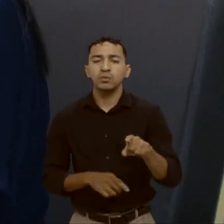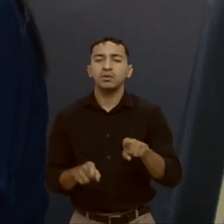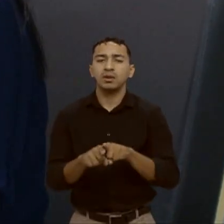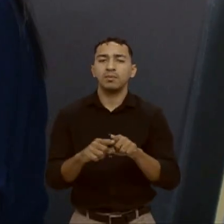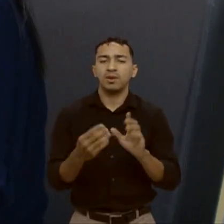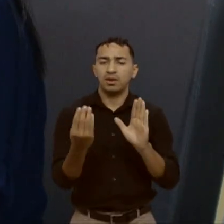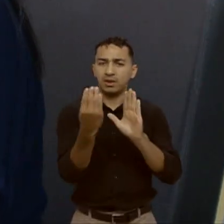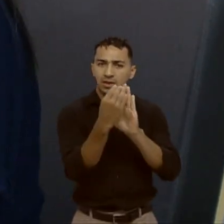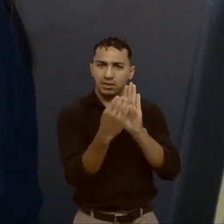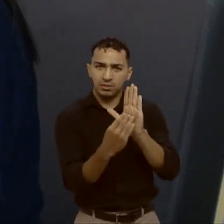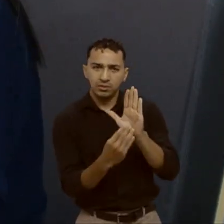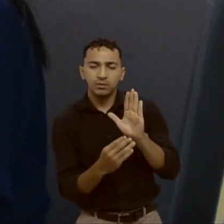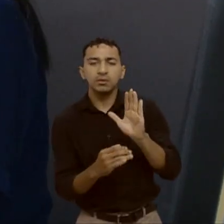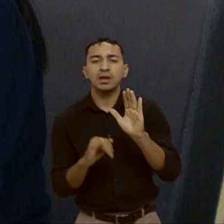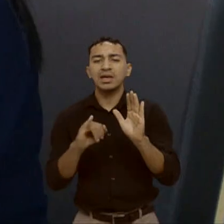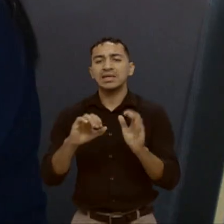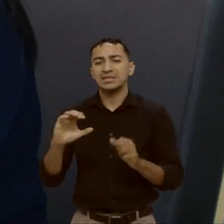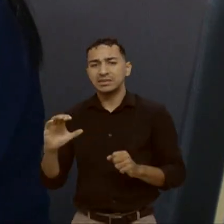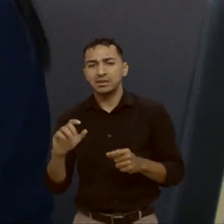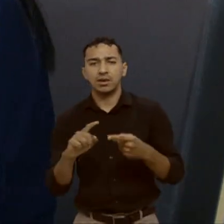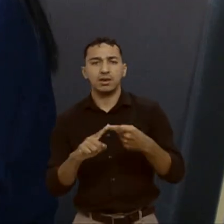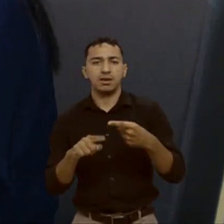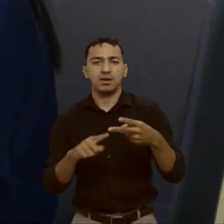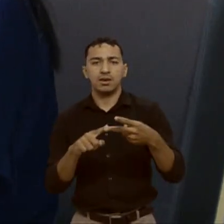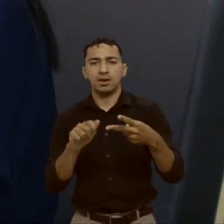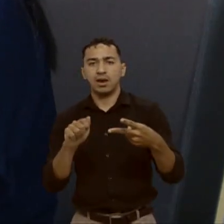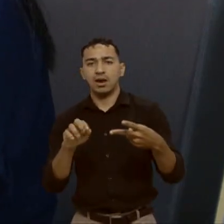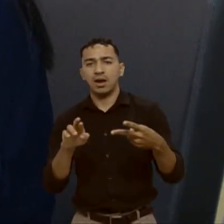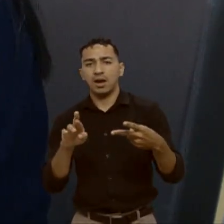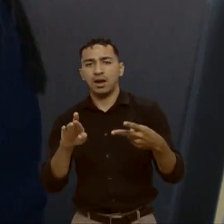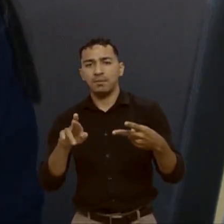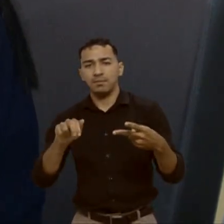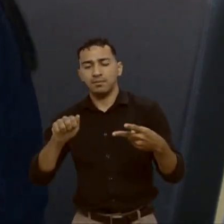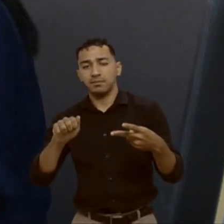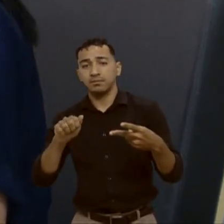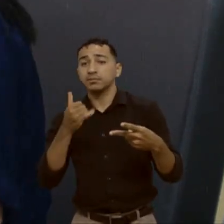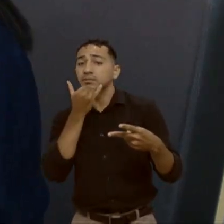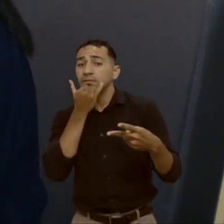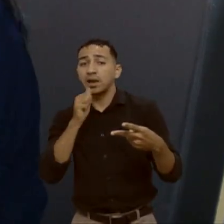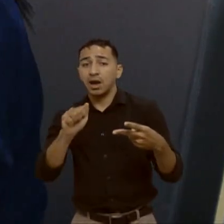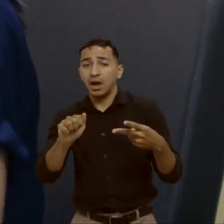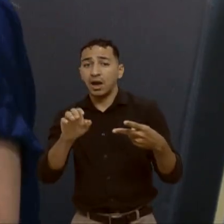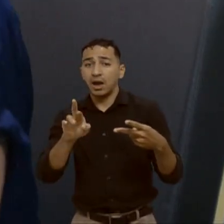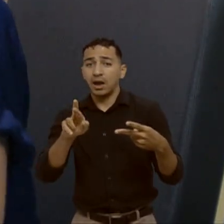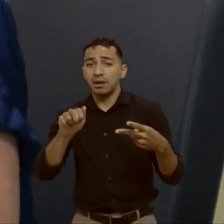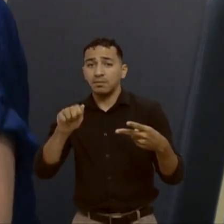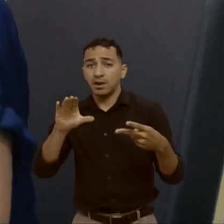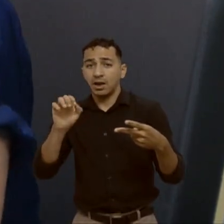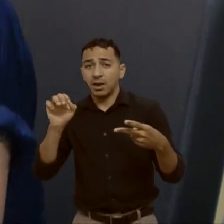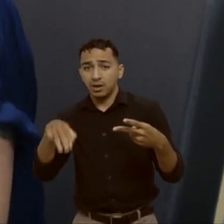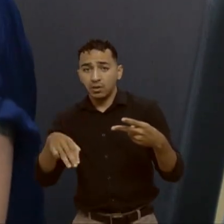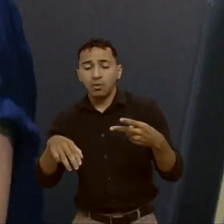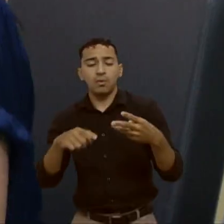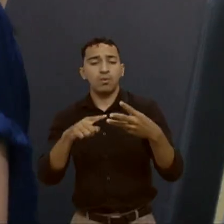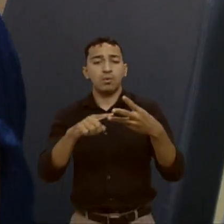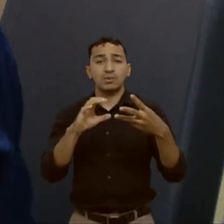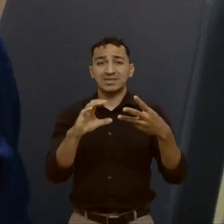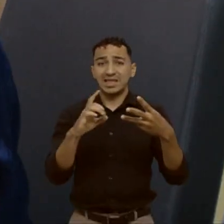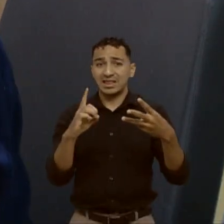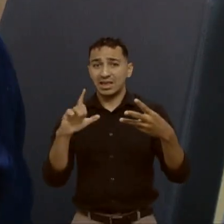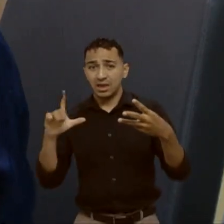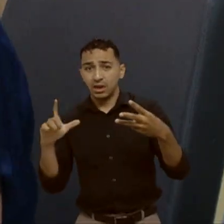esquecer, Abracon, CDL, várias representações